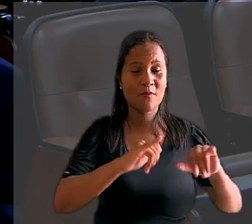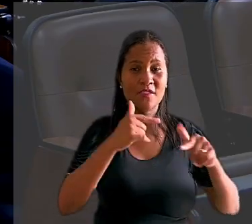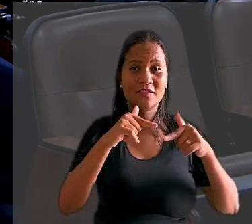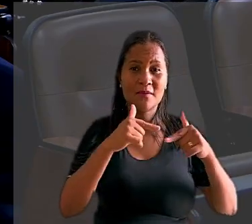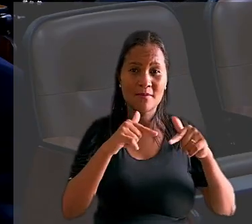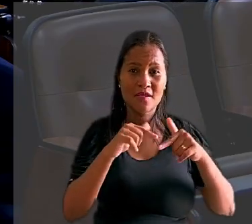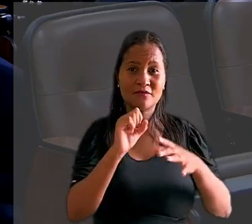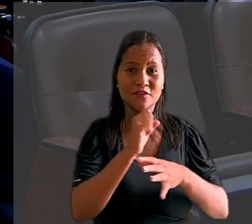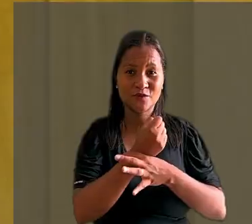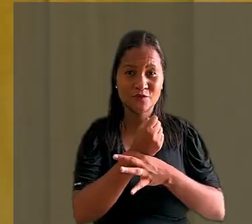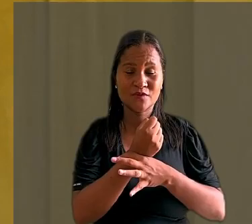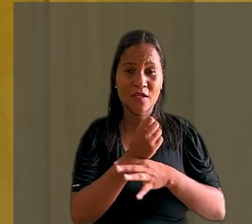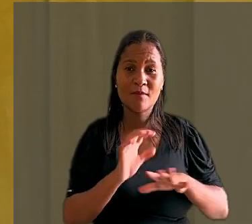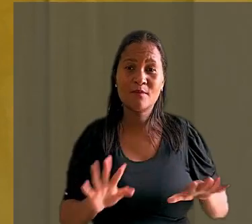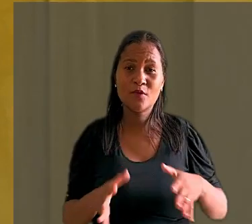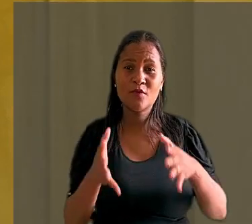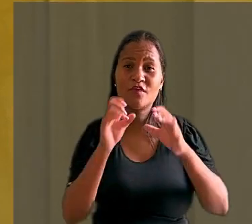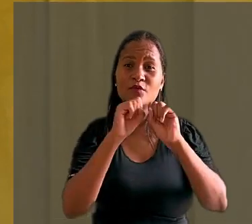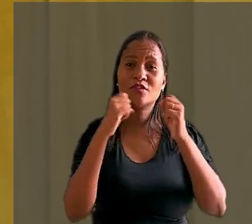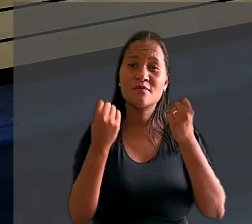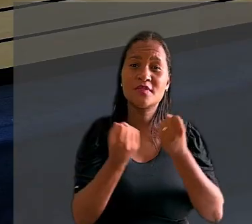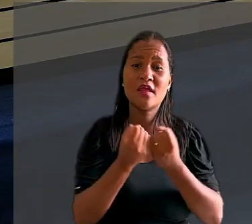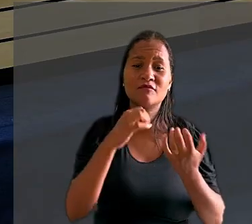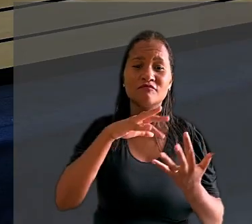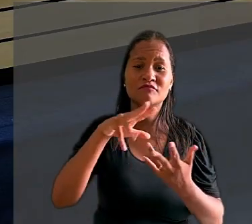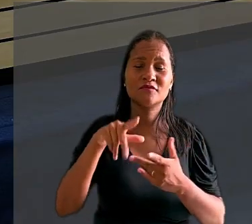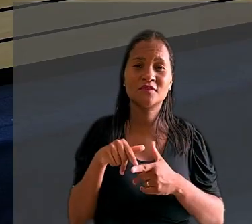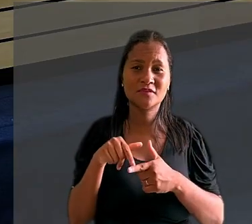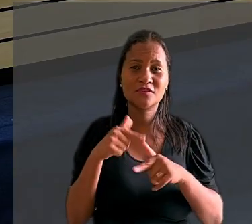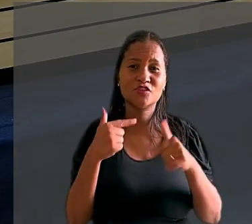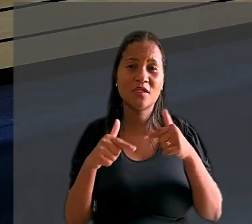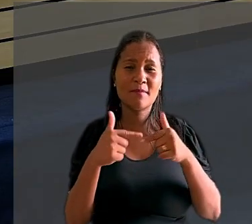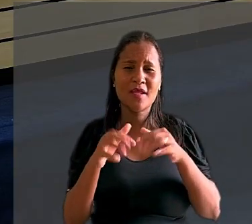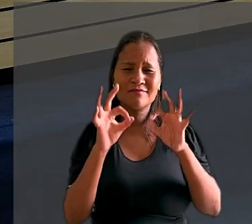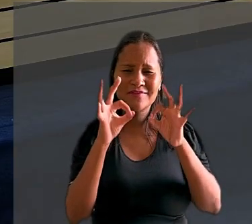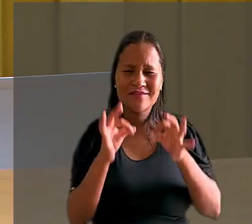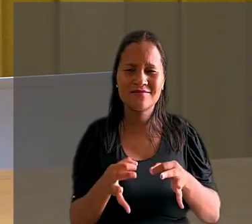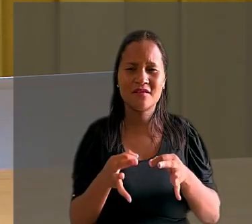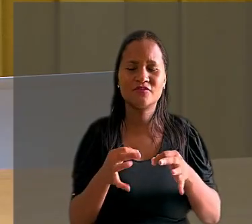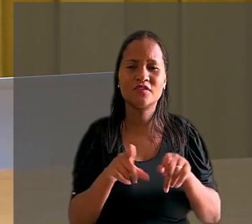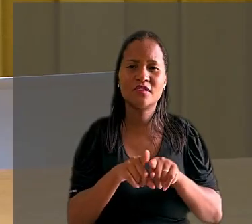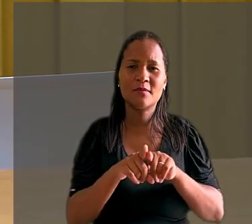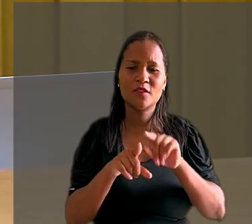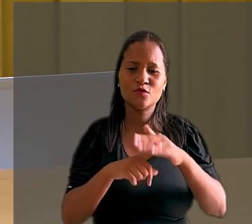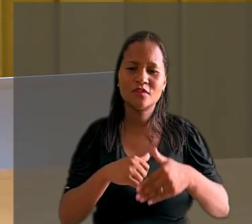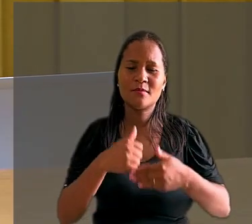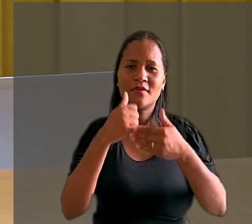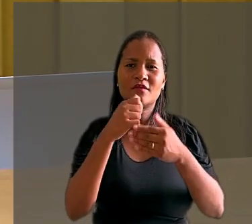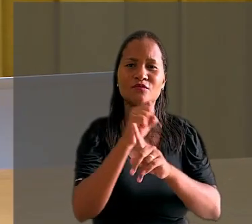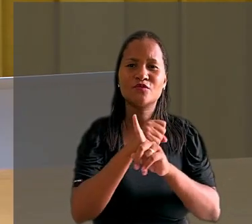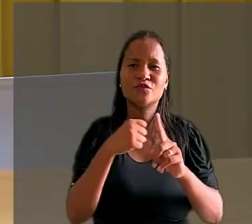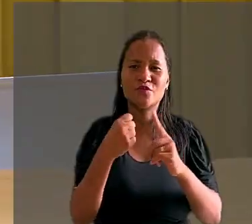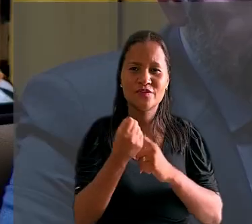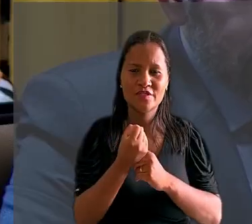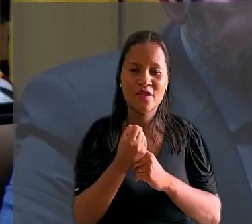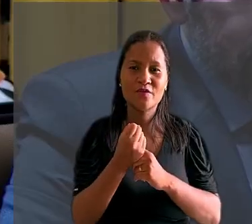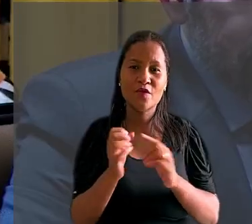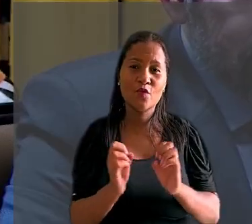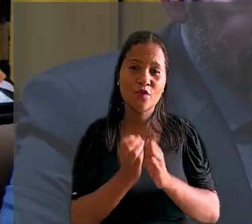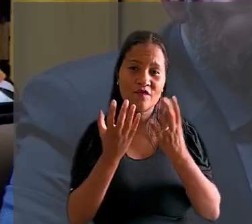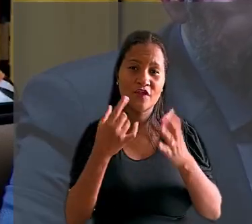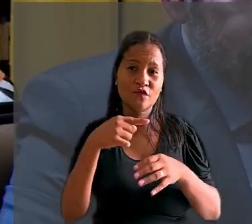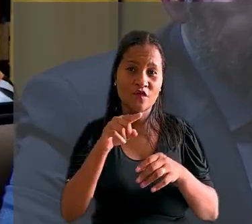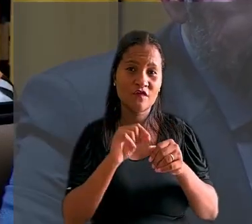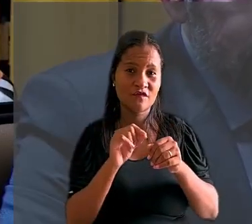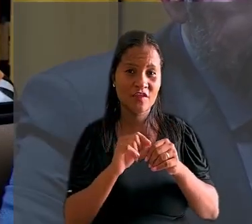da Justiça do Trabalho promoveu o Seminário Internacional de Trabalho Decente e Sustentabilidade Social. O evento